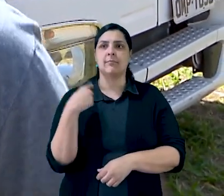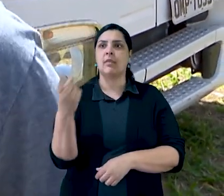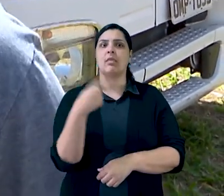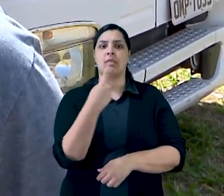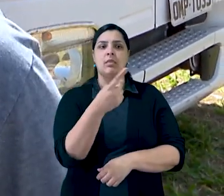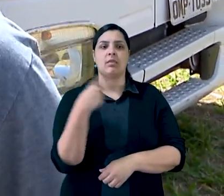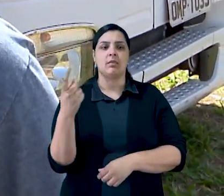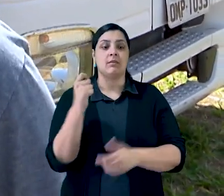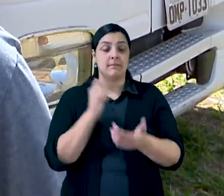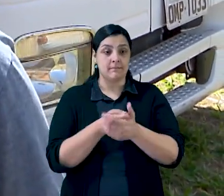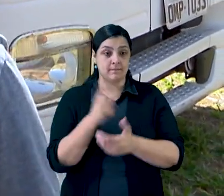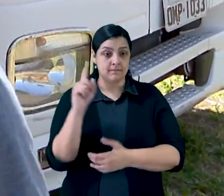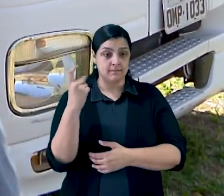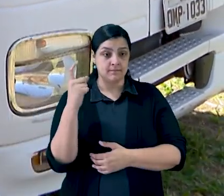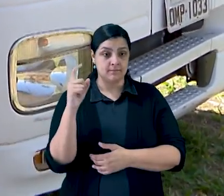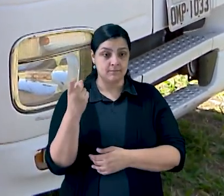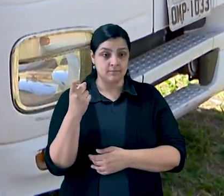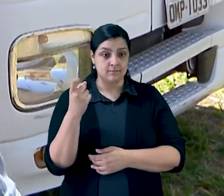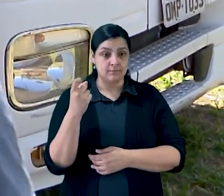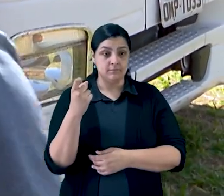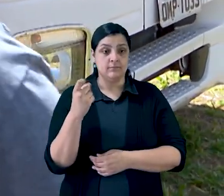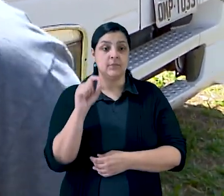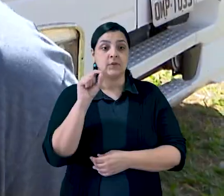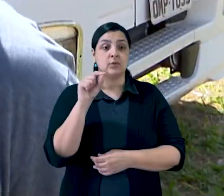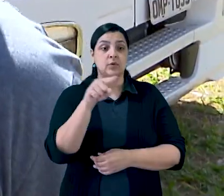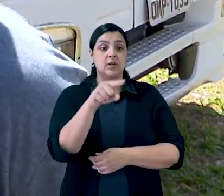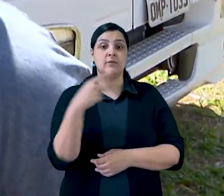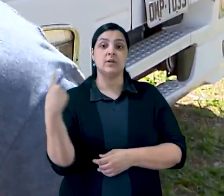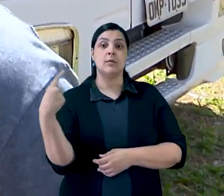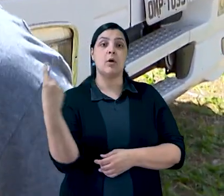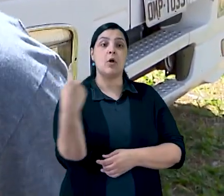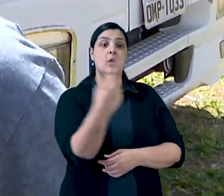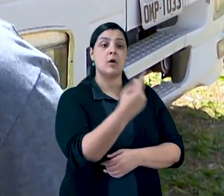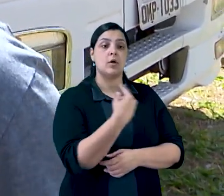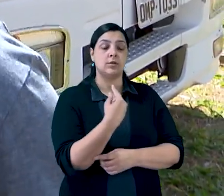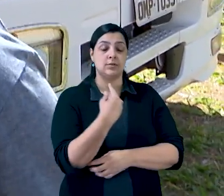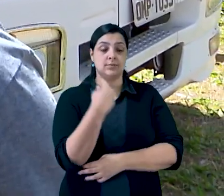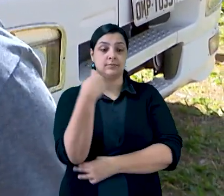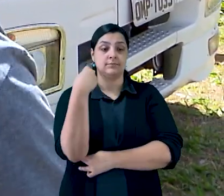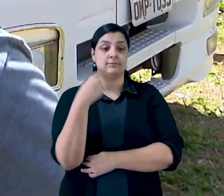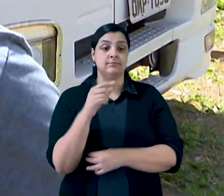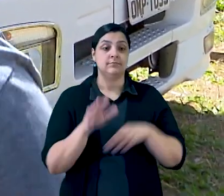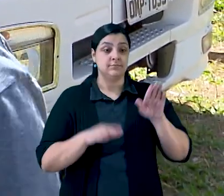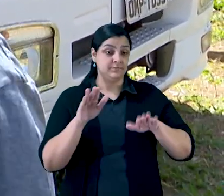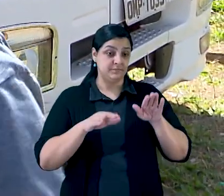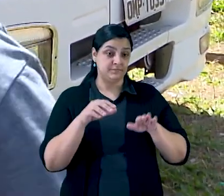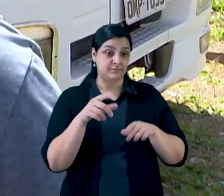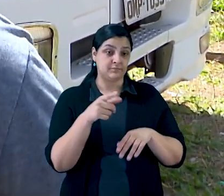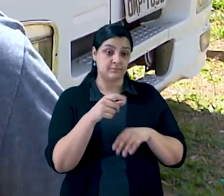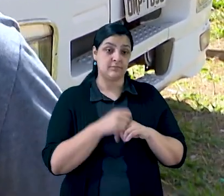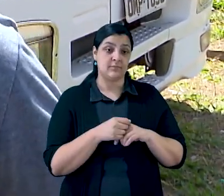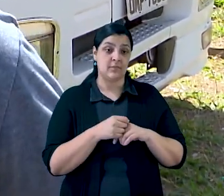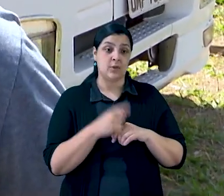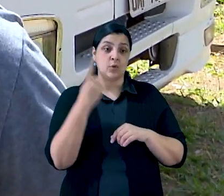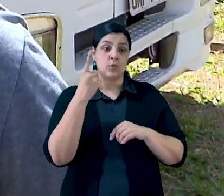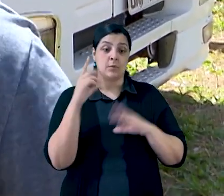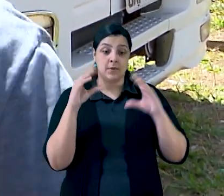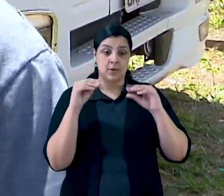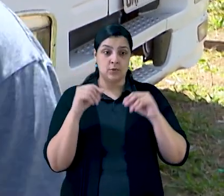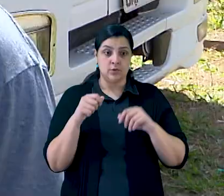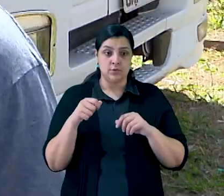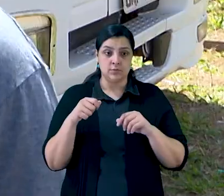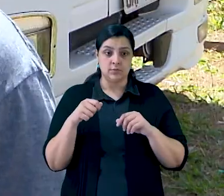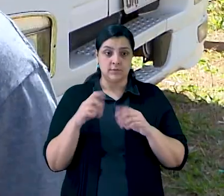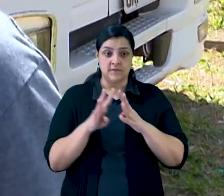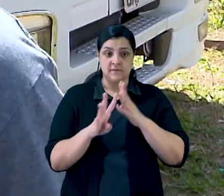muito falho, porque eles pagam hora extra em cima do que você está rodando. Geralmente você passa uma noite